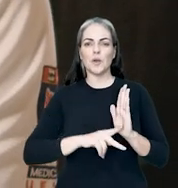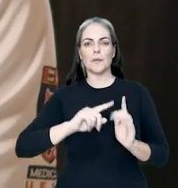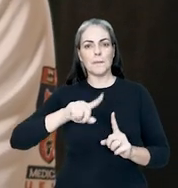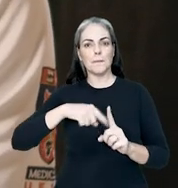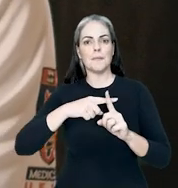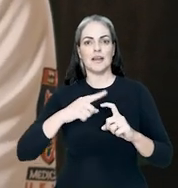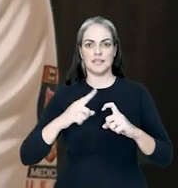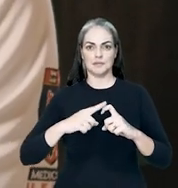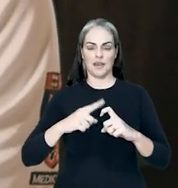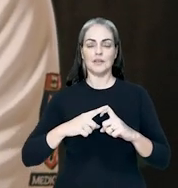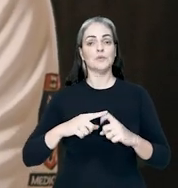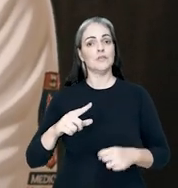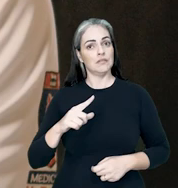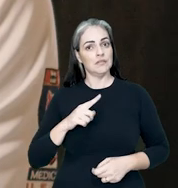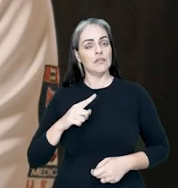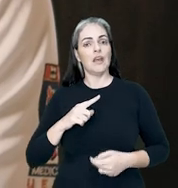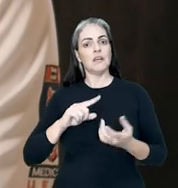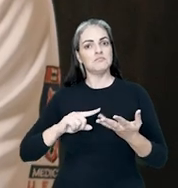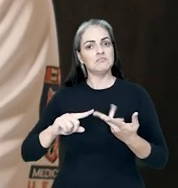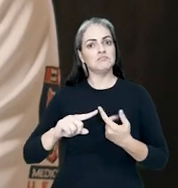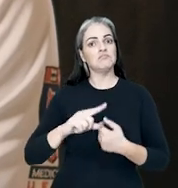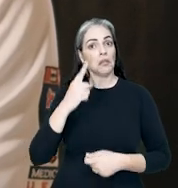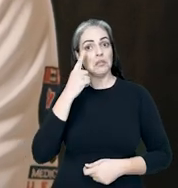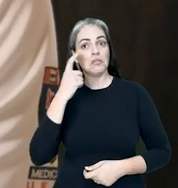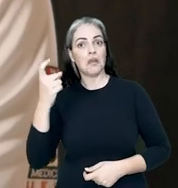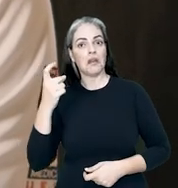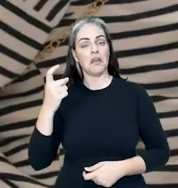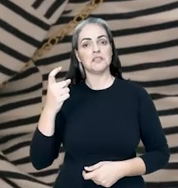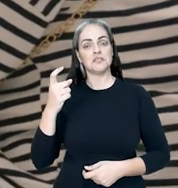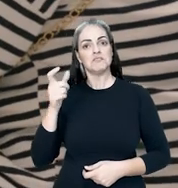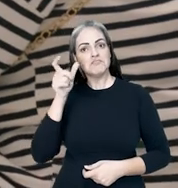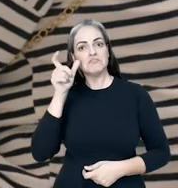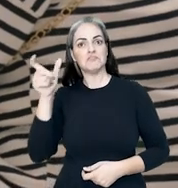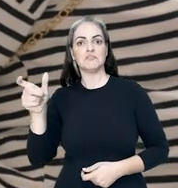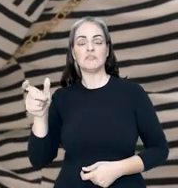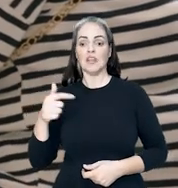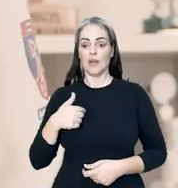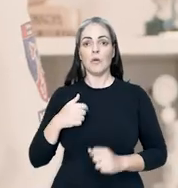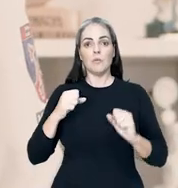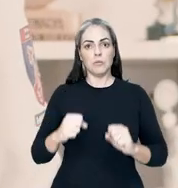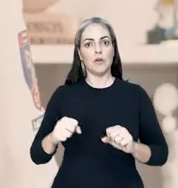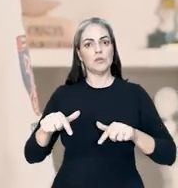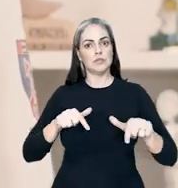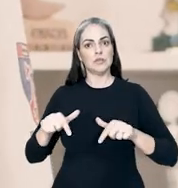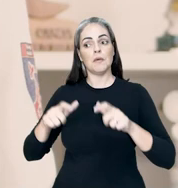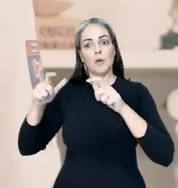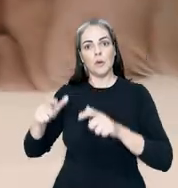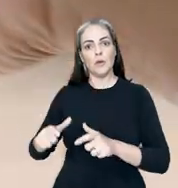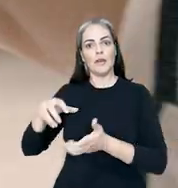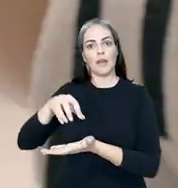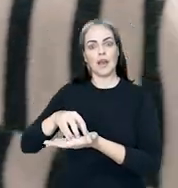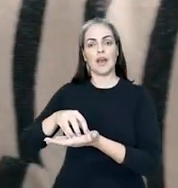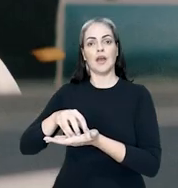Médicos, ele tem um atrativo, né? É de fazer com que eu possa trabalhar numa unidade de